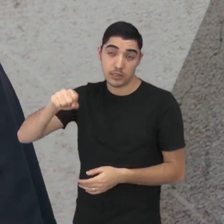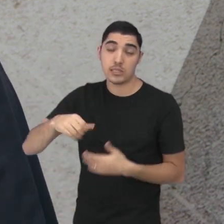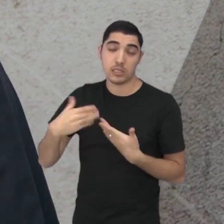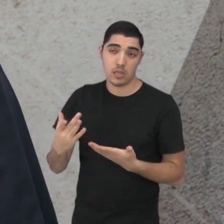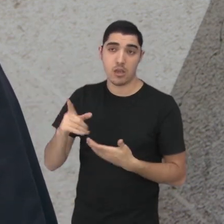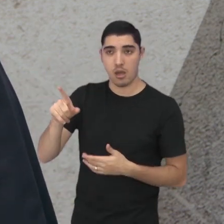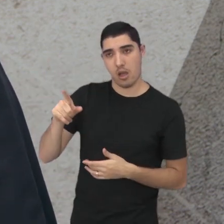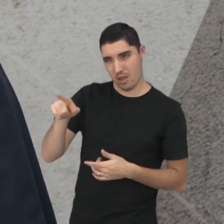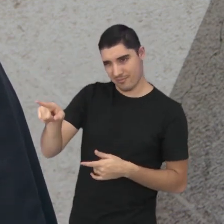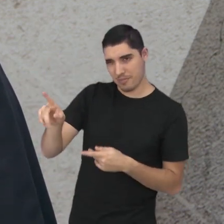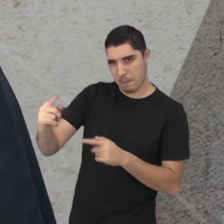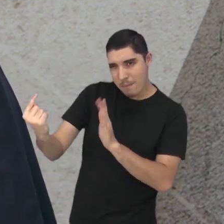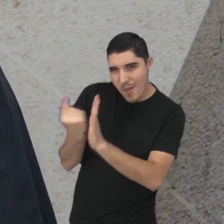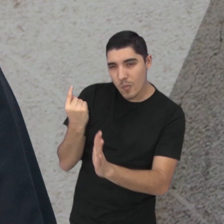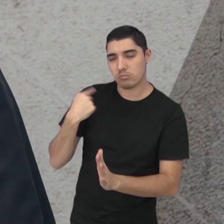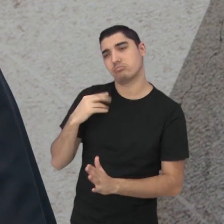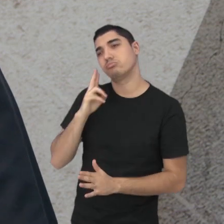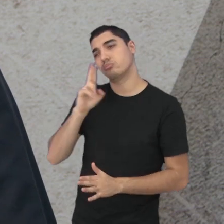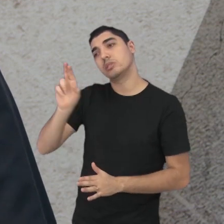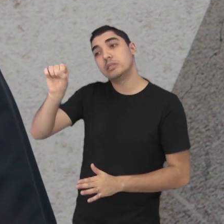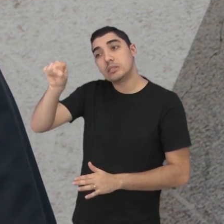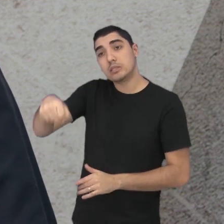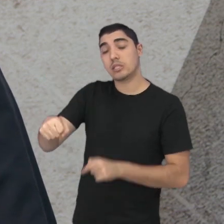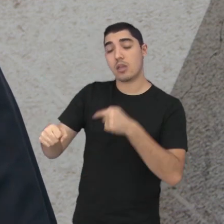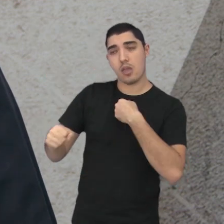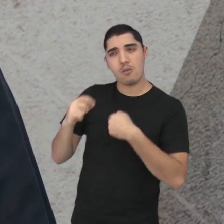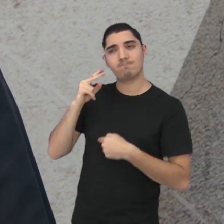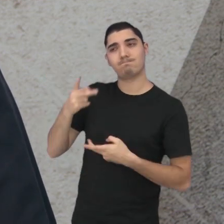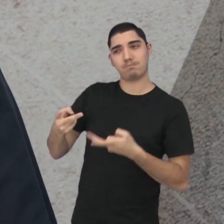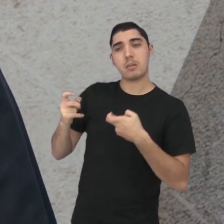sim, eu vejo assim que